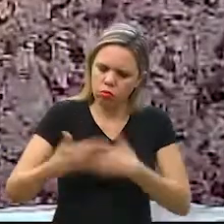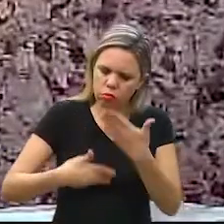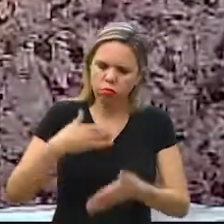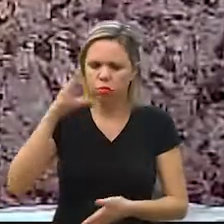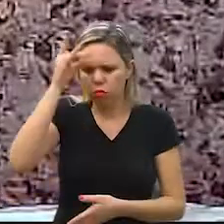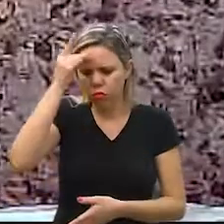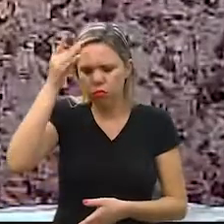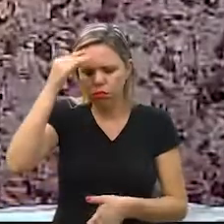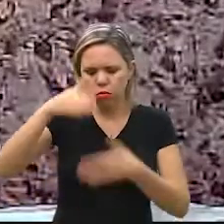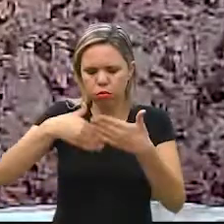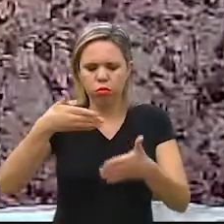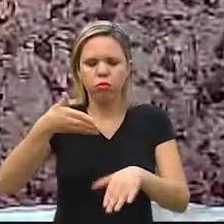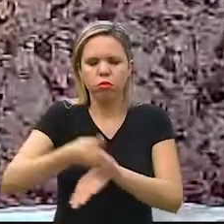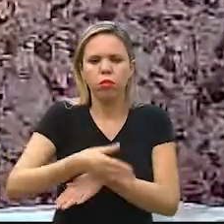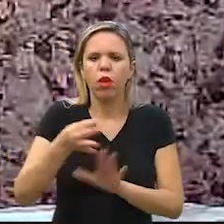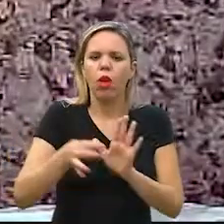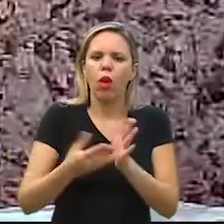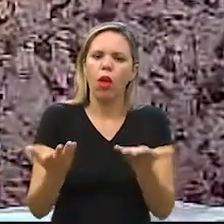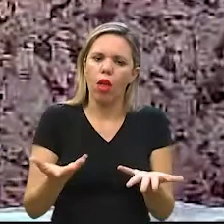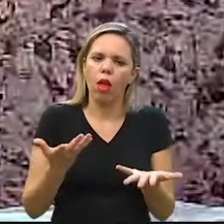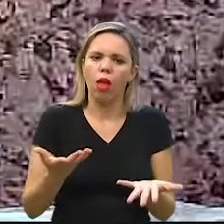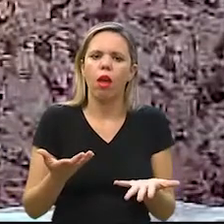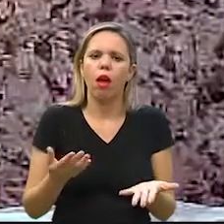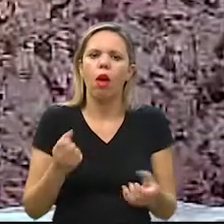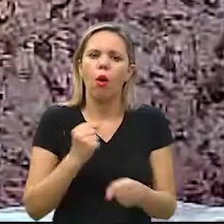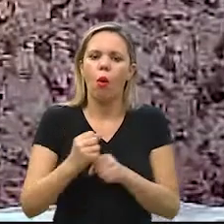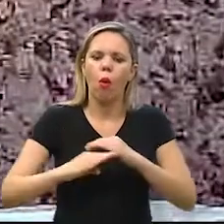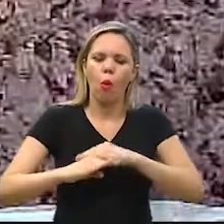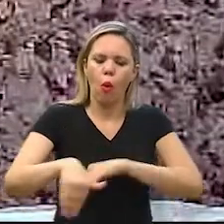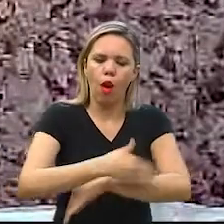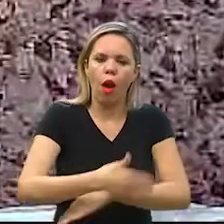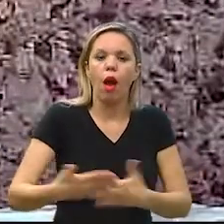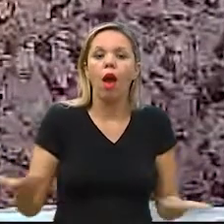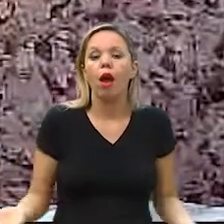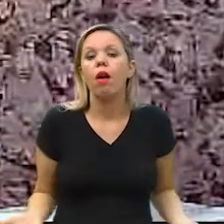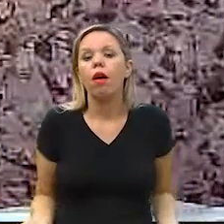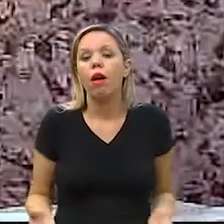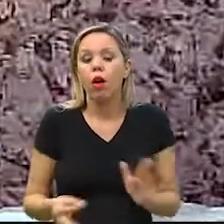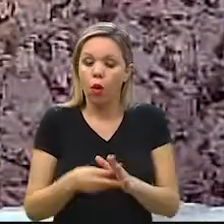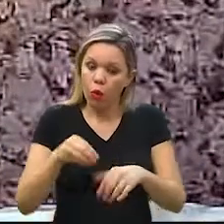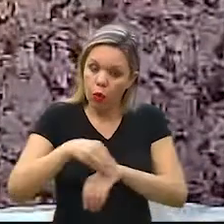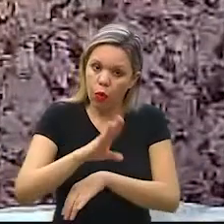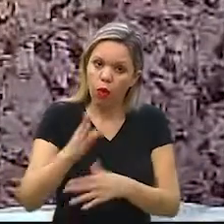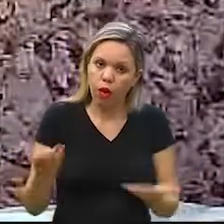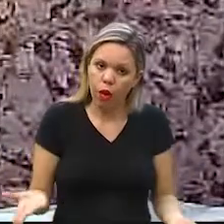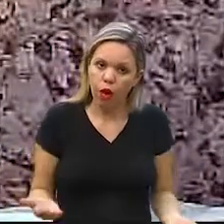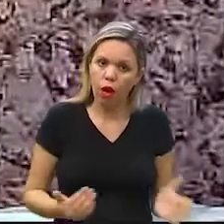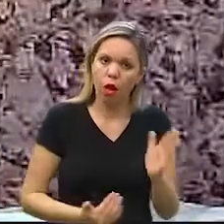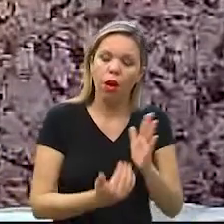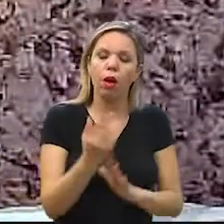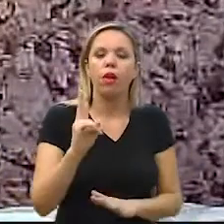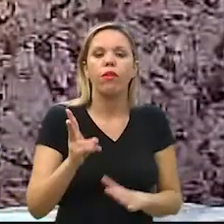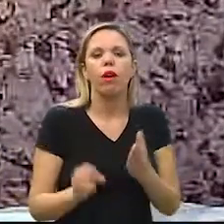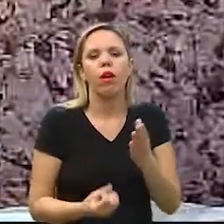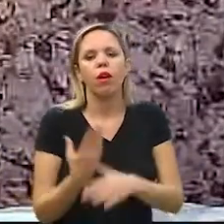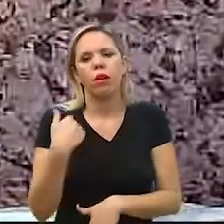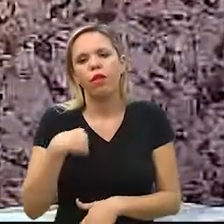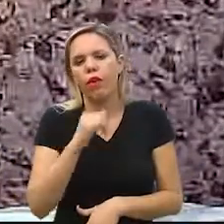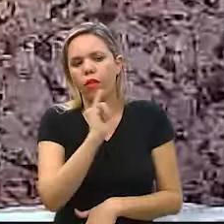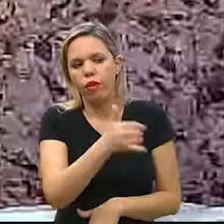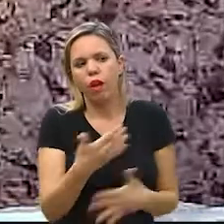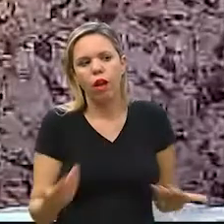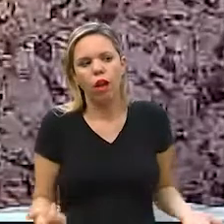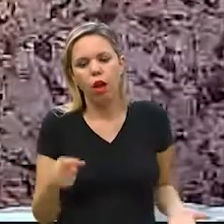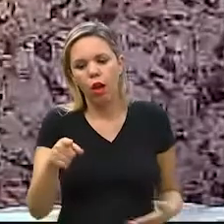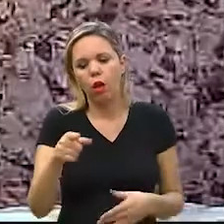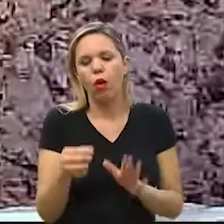porque se você sugerir, eu quero asfaltar a minha rua, tá? Sugere isso. O máximo que vai acontecer, a gente vai dizer, olha,